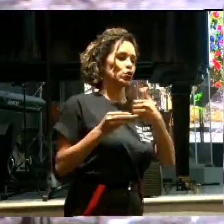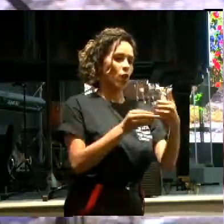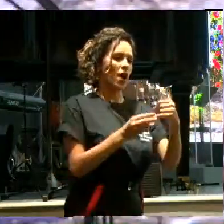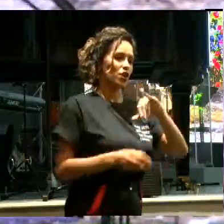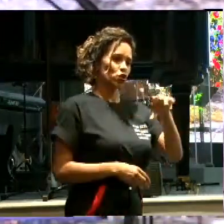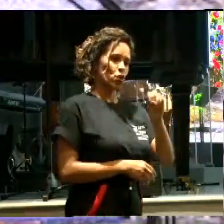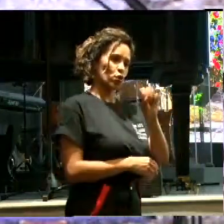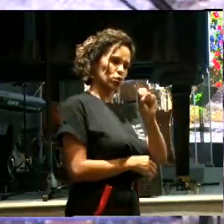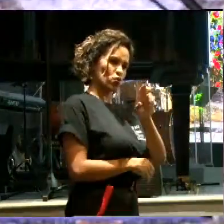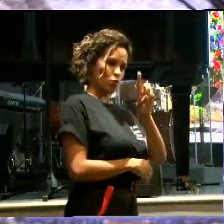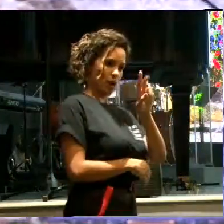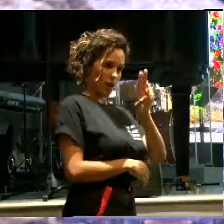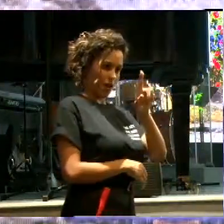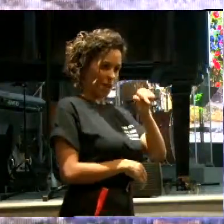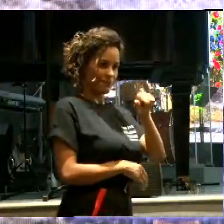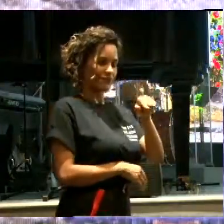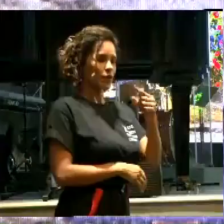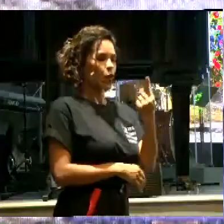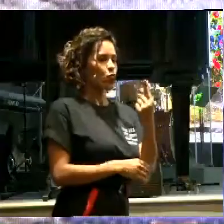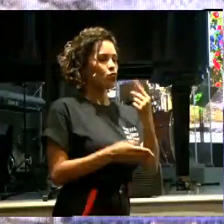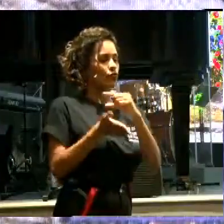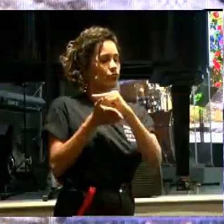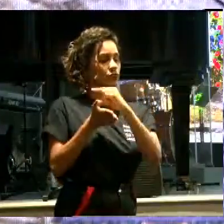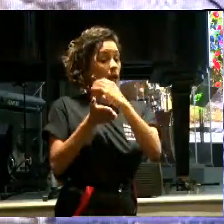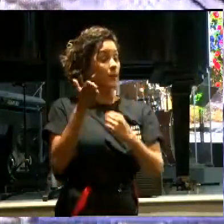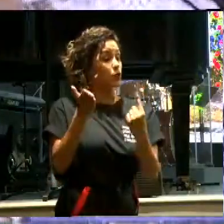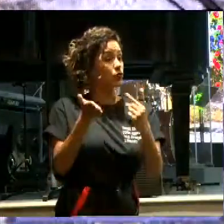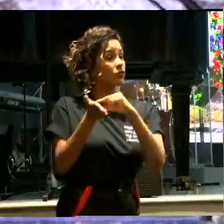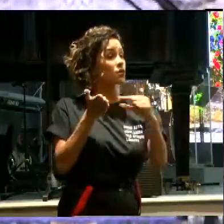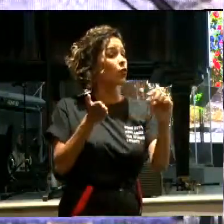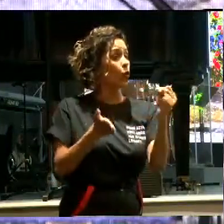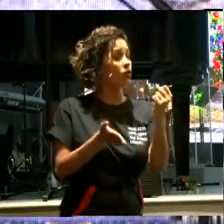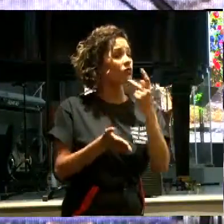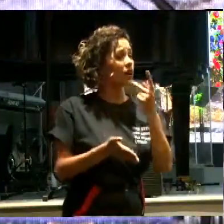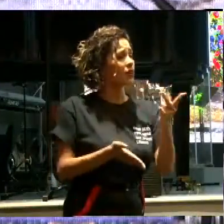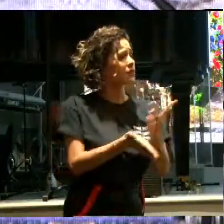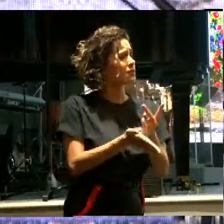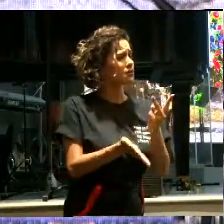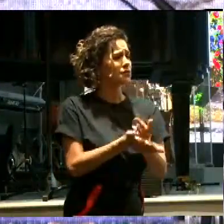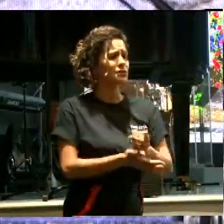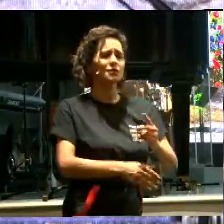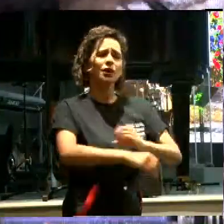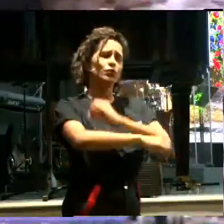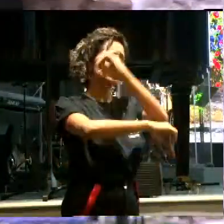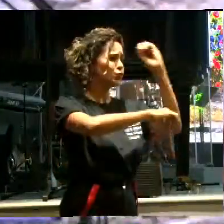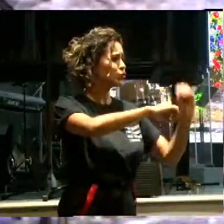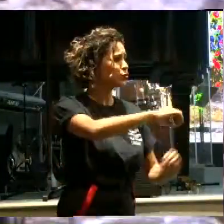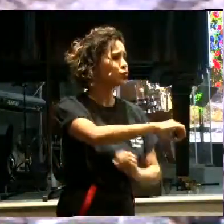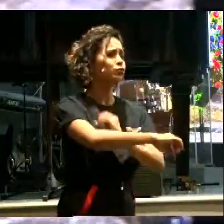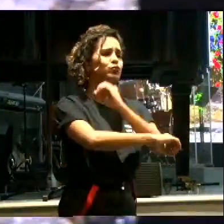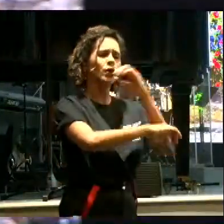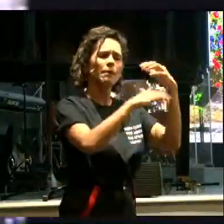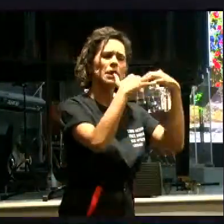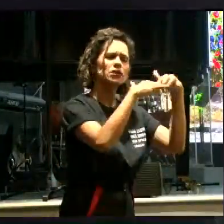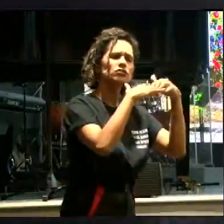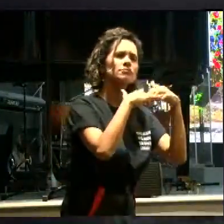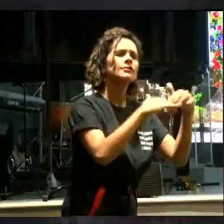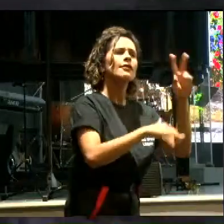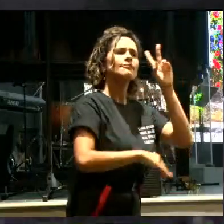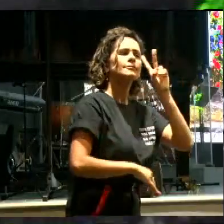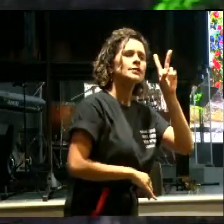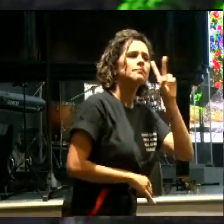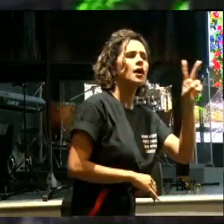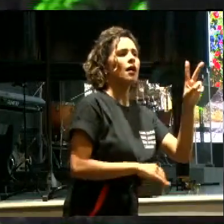uma maneira diferente, mulher. Porque aqui no primeiro momento nós ouvimos que nós somos inimigas